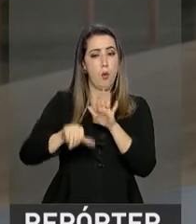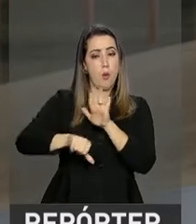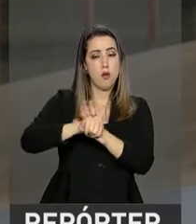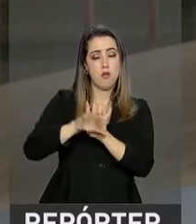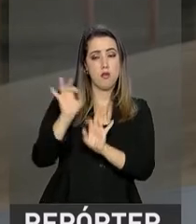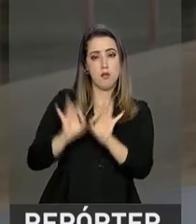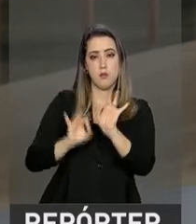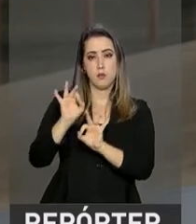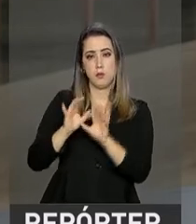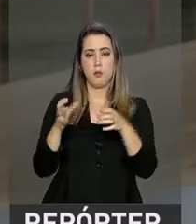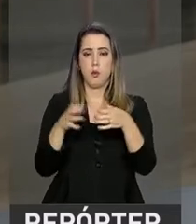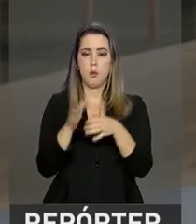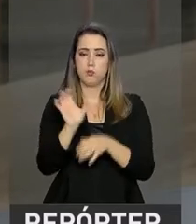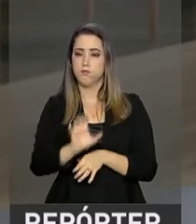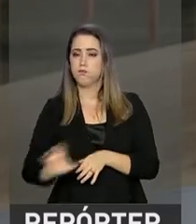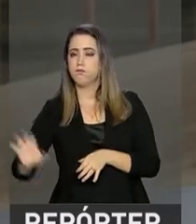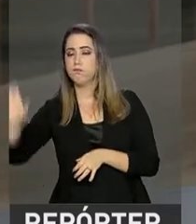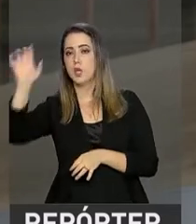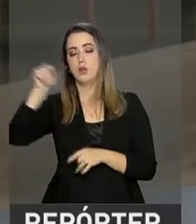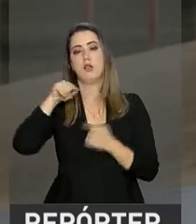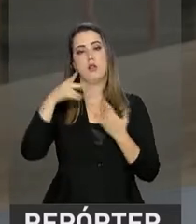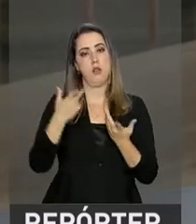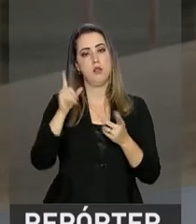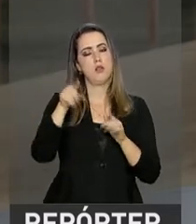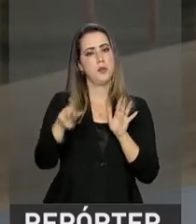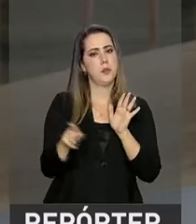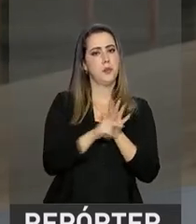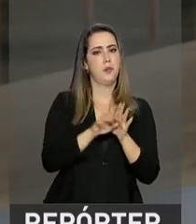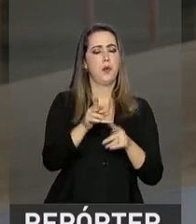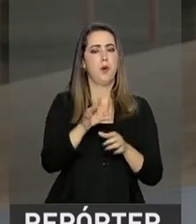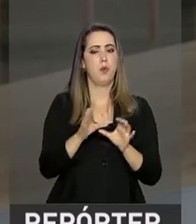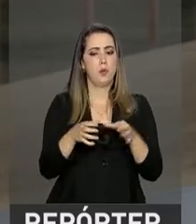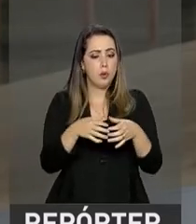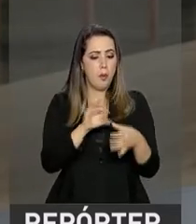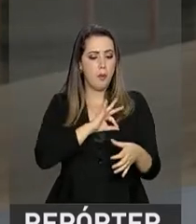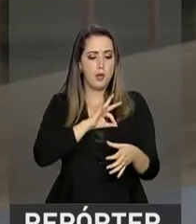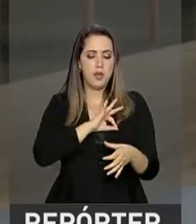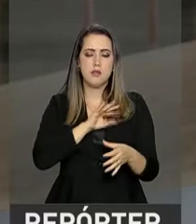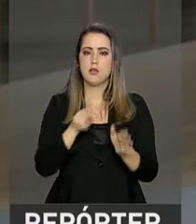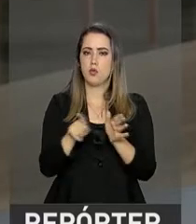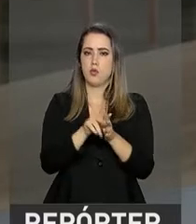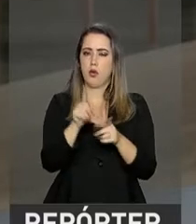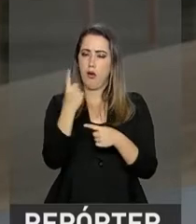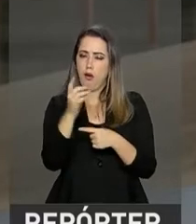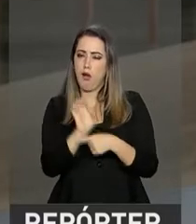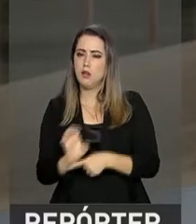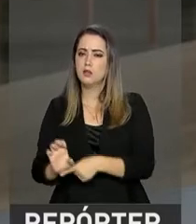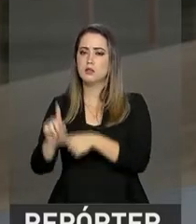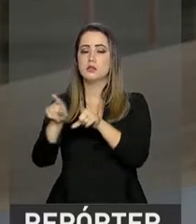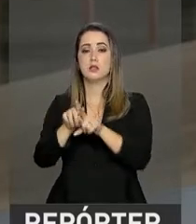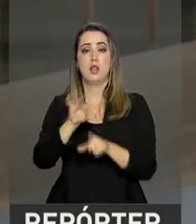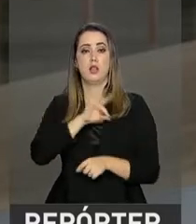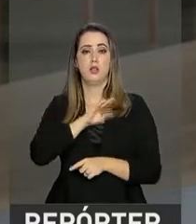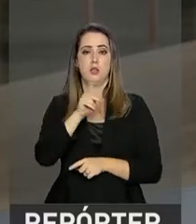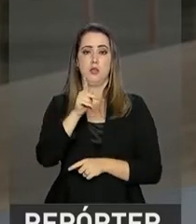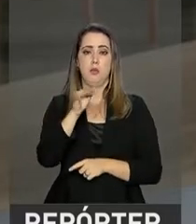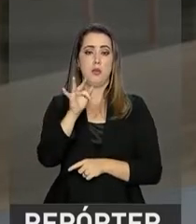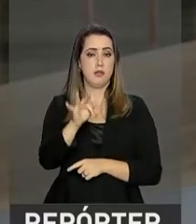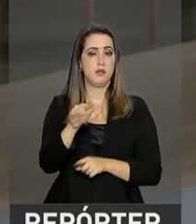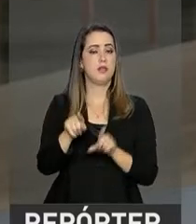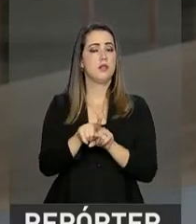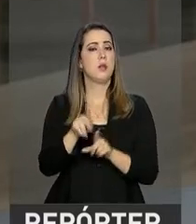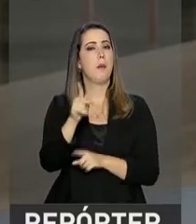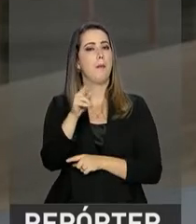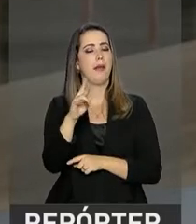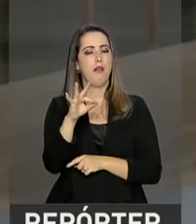por regiões e são compostas por agentes dos estados, além de Polícia Federal, Polícia Rodoviária Federal e da